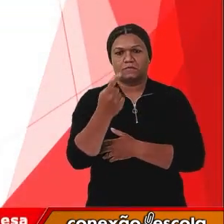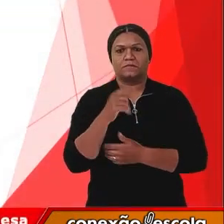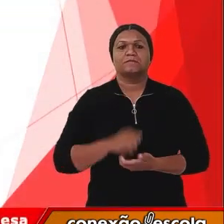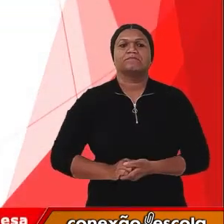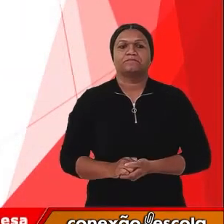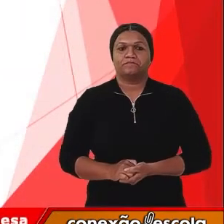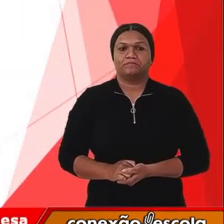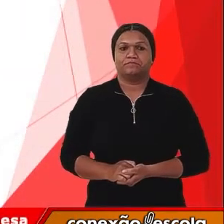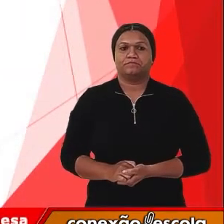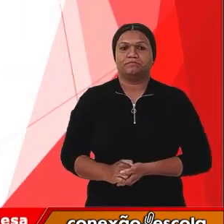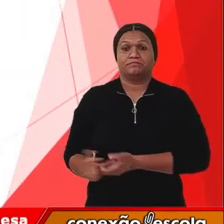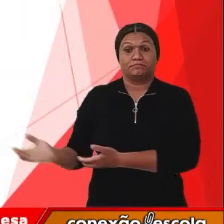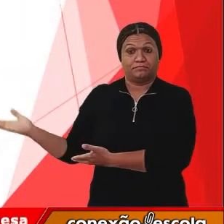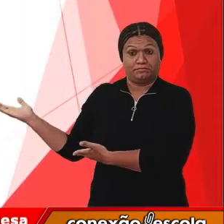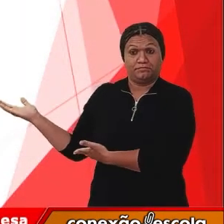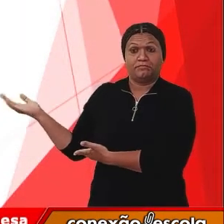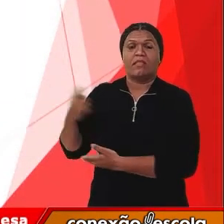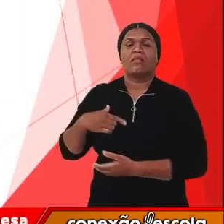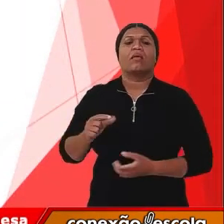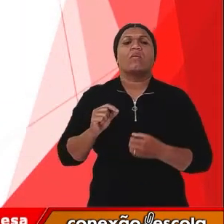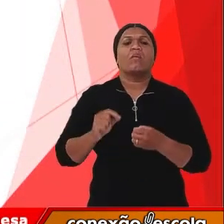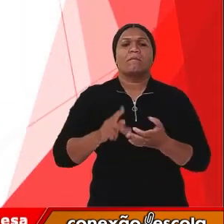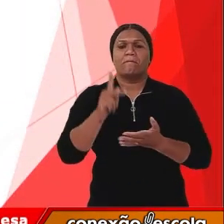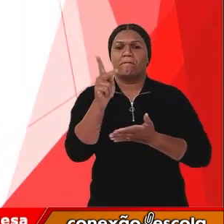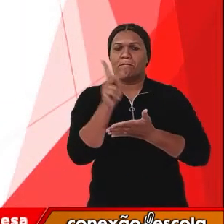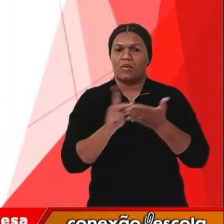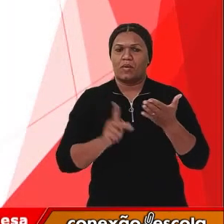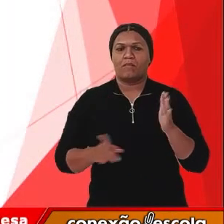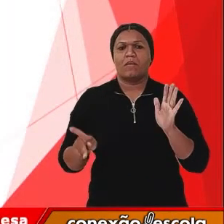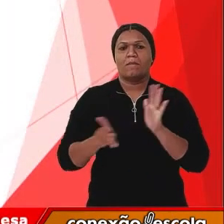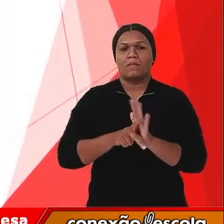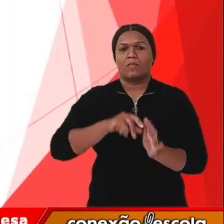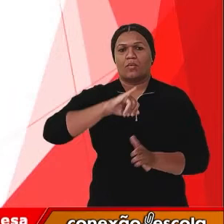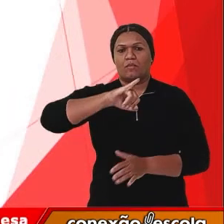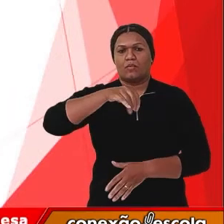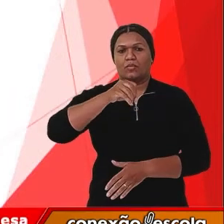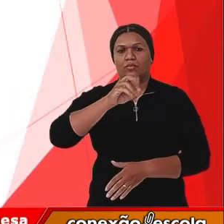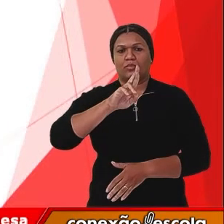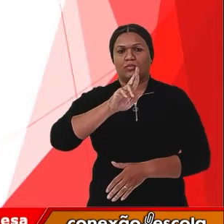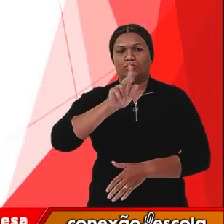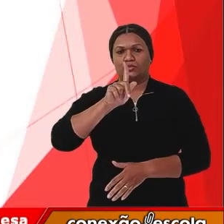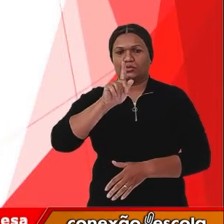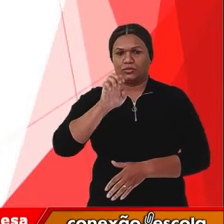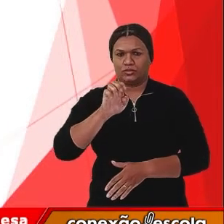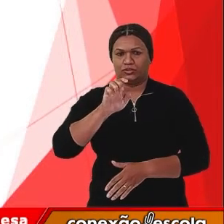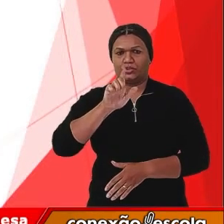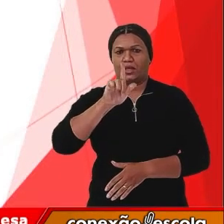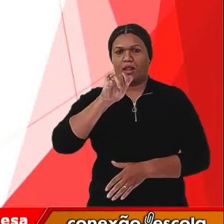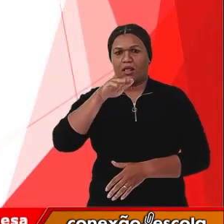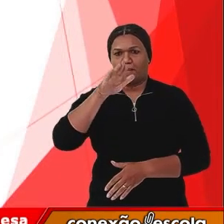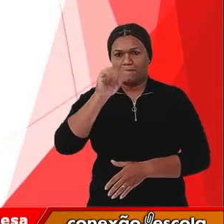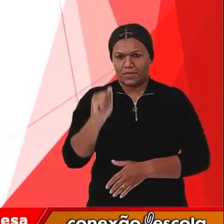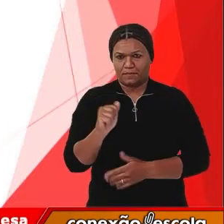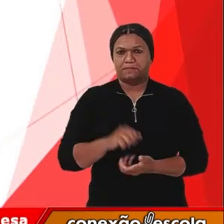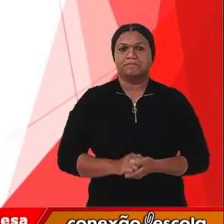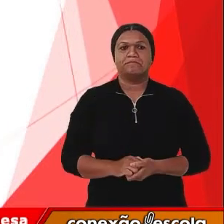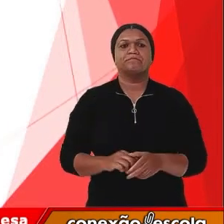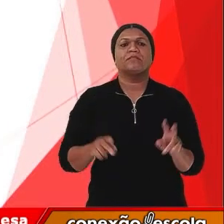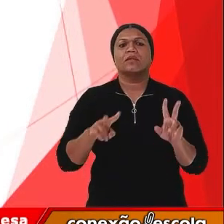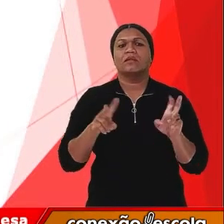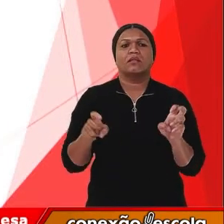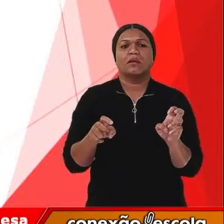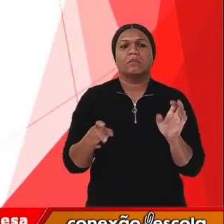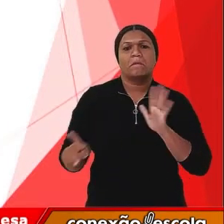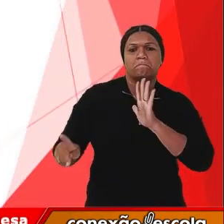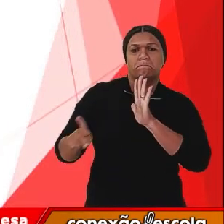temos aqui primeiro um poema de Jorge de Lima e o título desse poema é